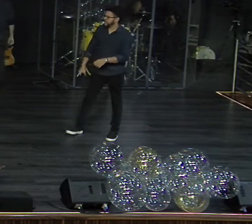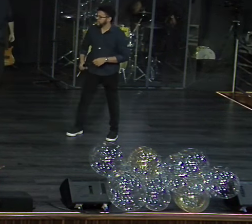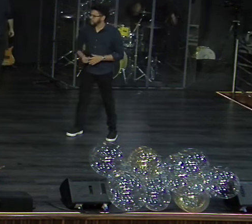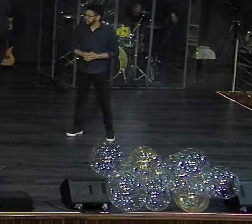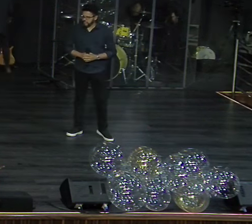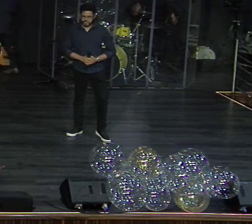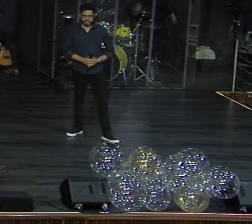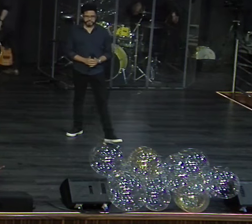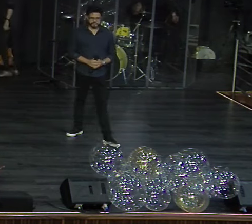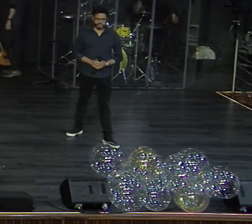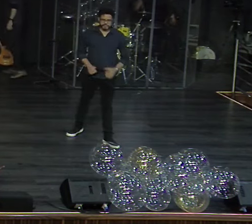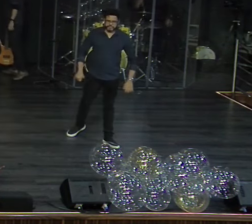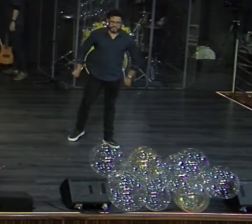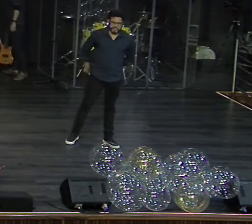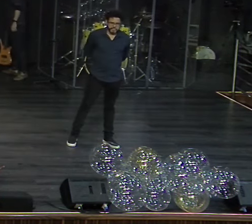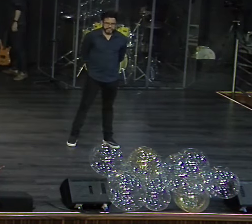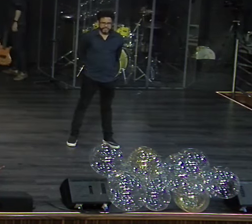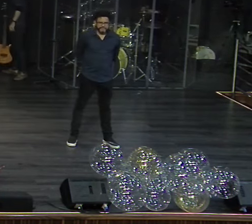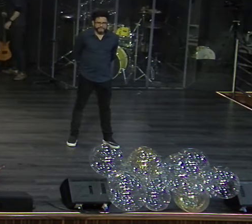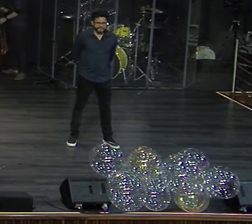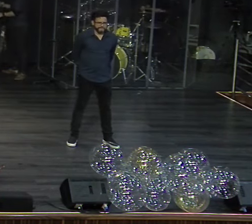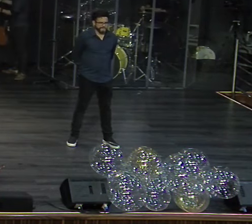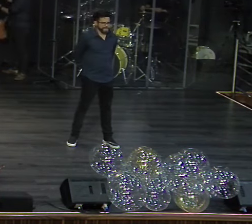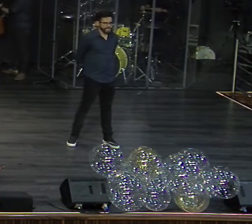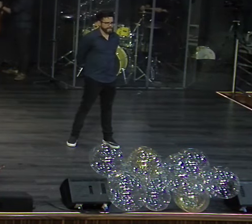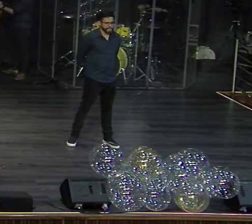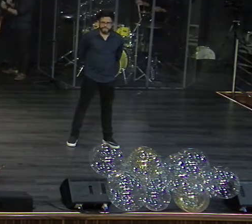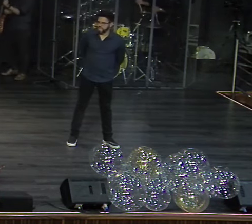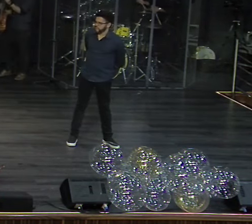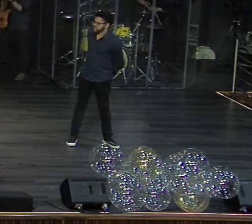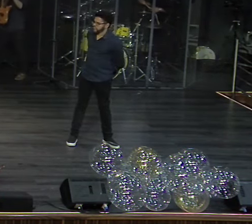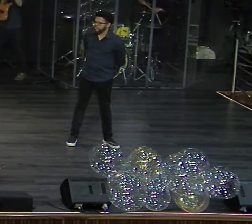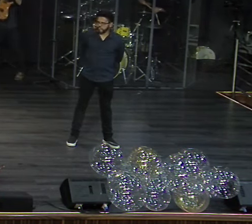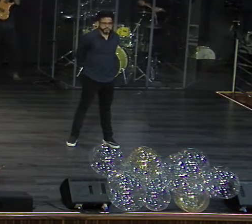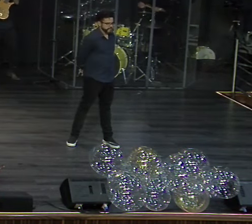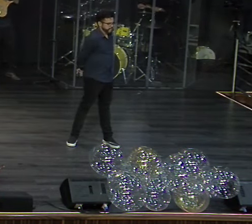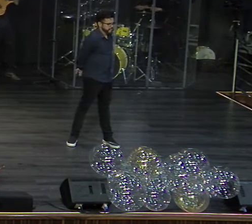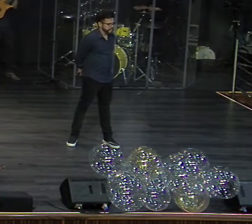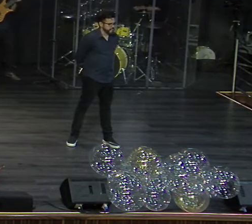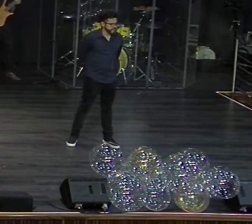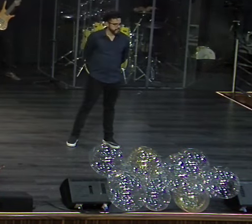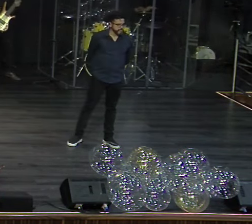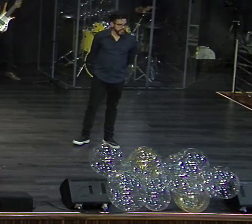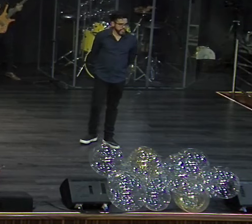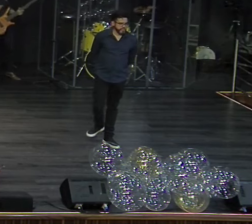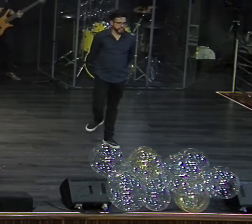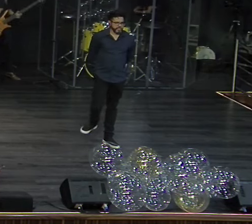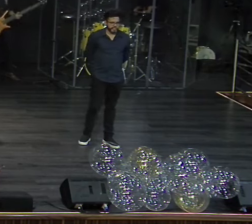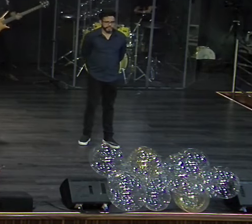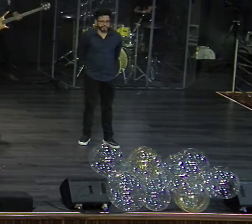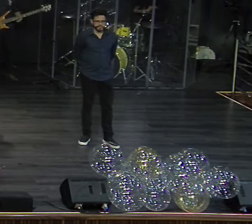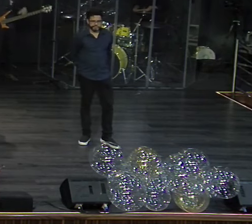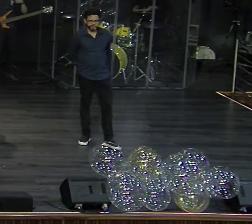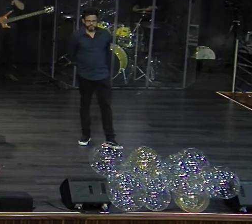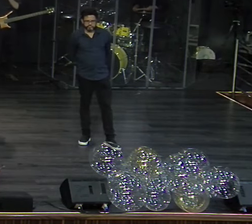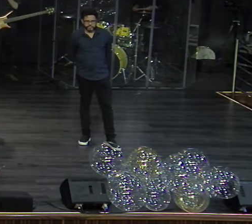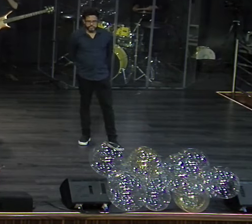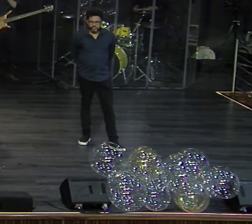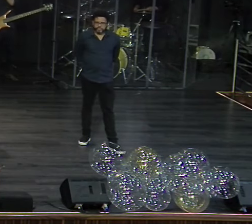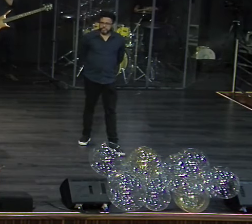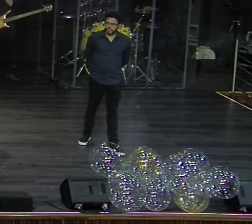glória a Deus boa noite Igreja Graça e paz Amém mas o cu da